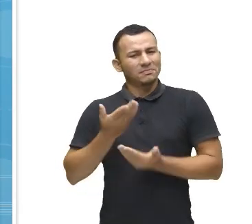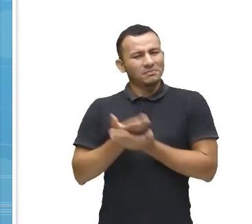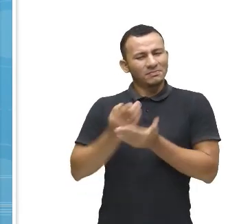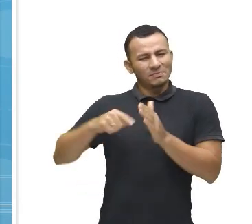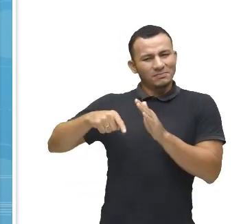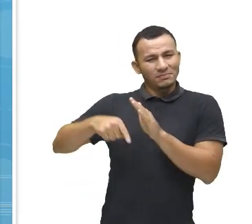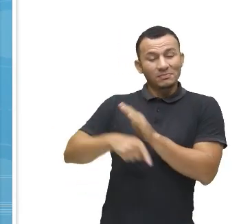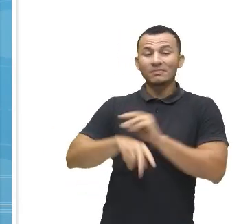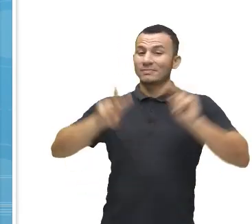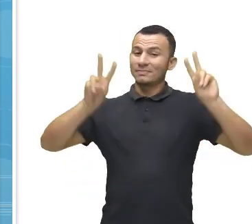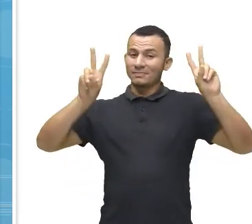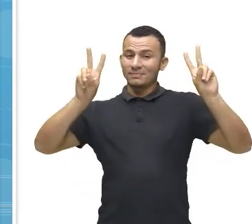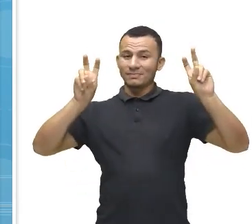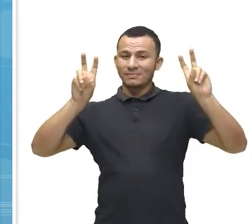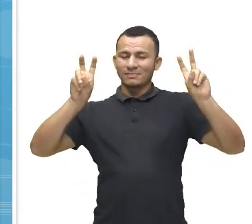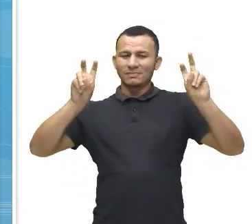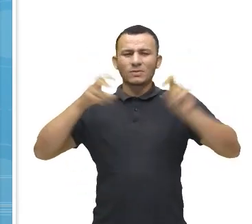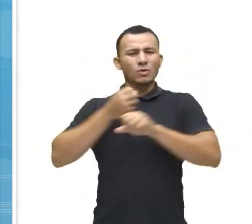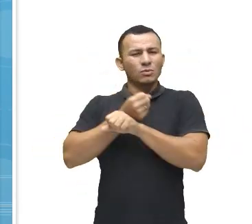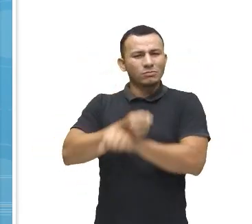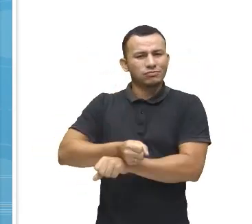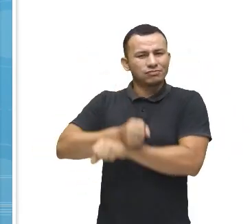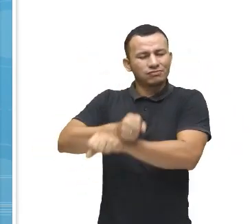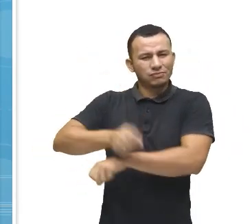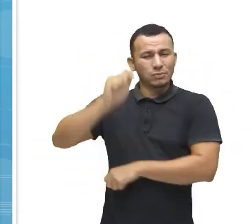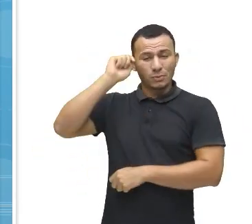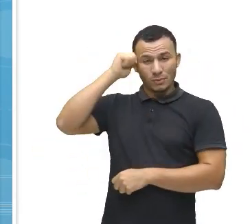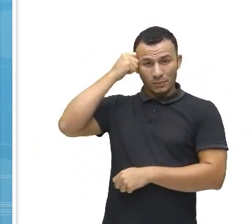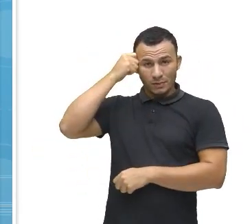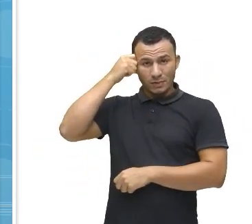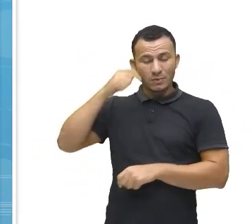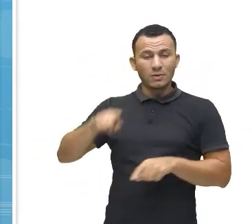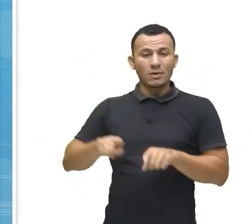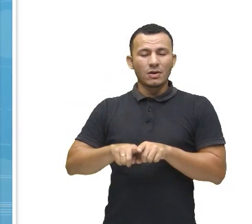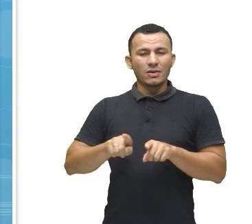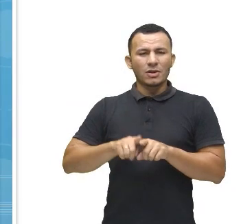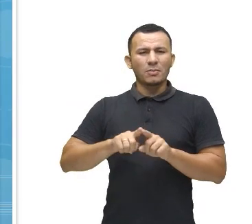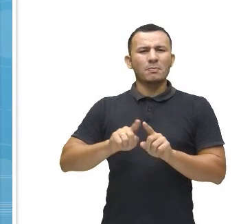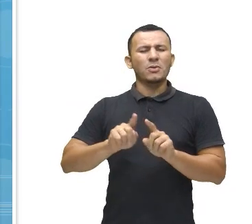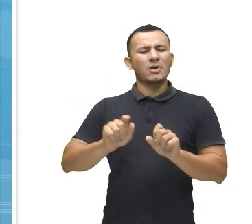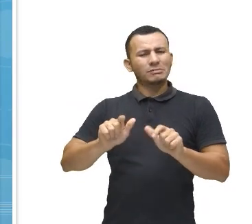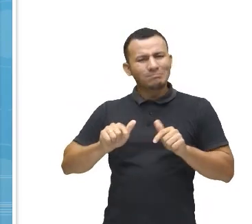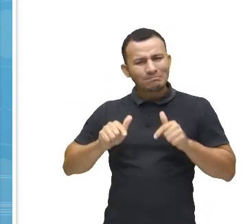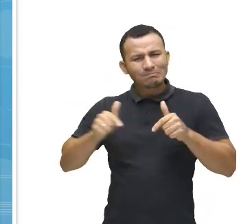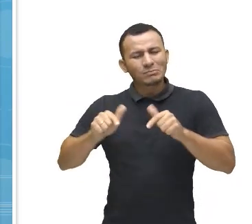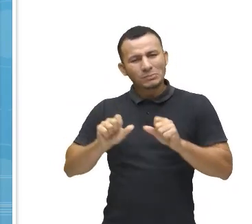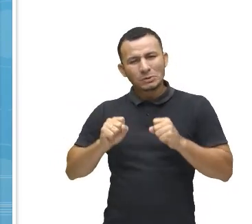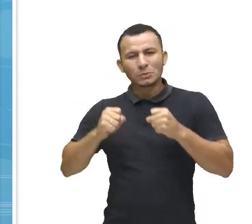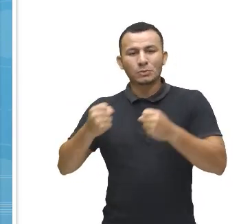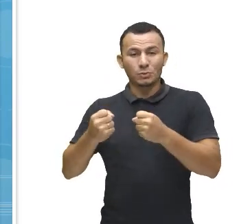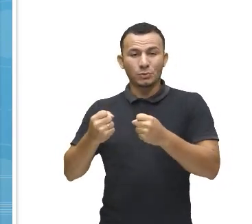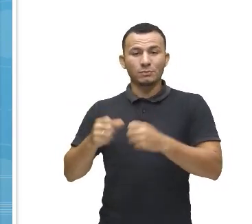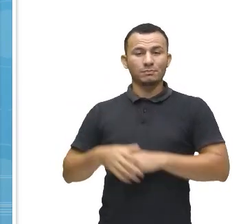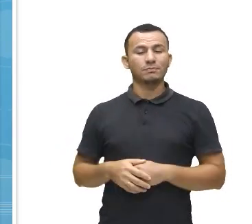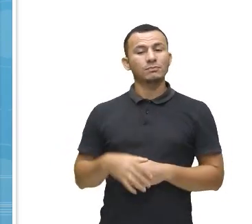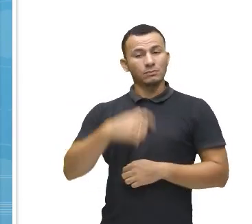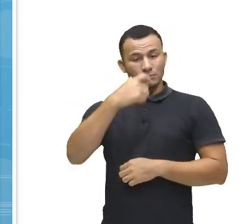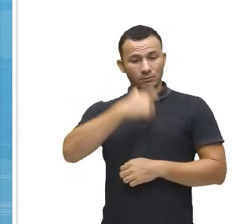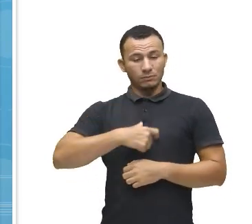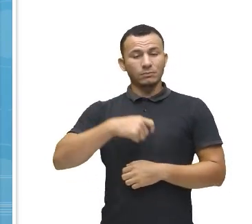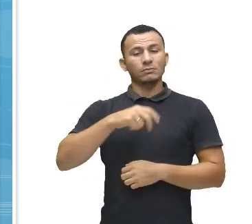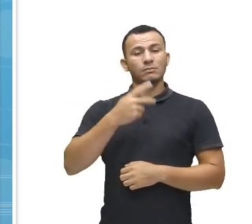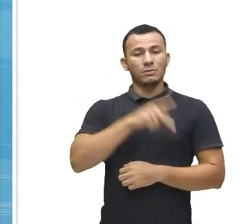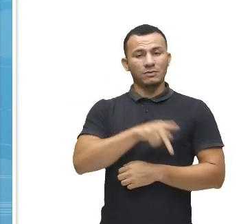sobre a questão da escravidão negra, principalmente das formas de resistência. Eu sou o professor Ananias